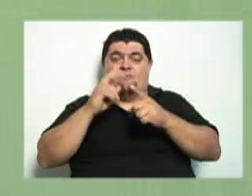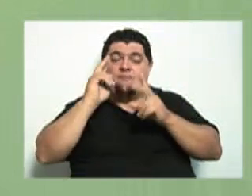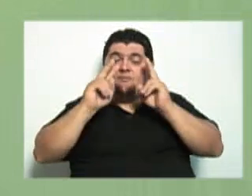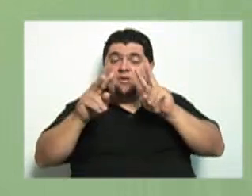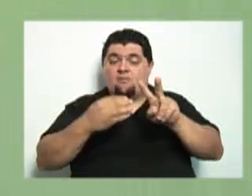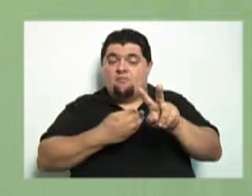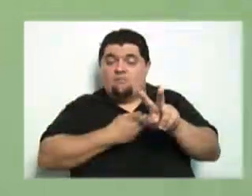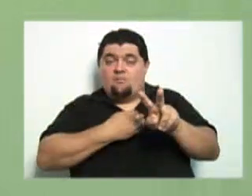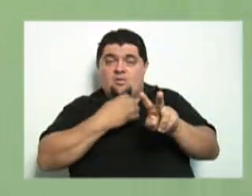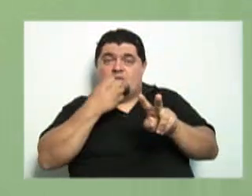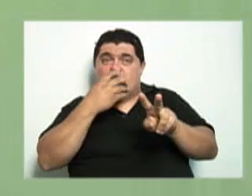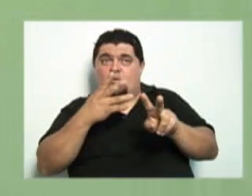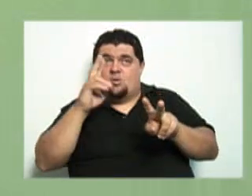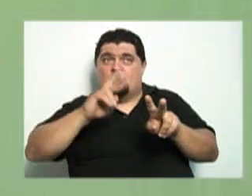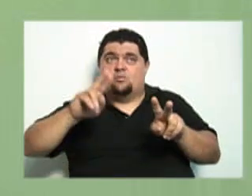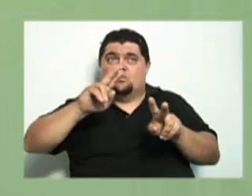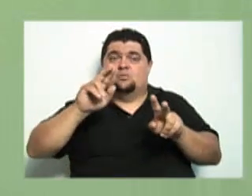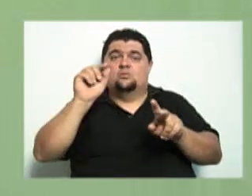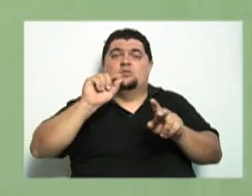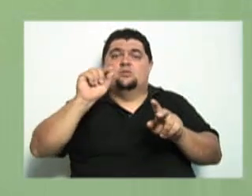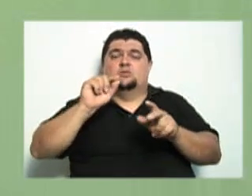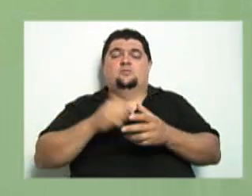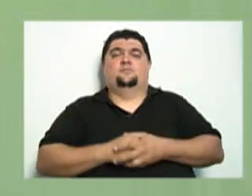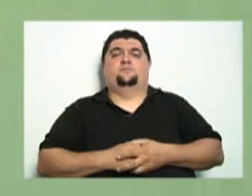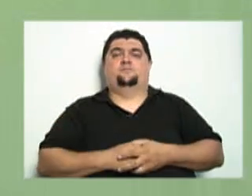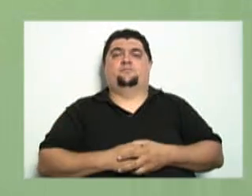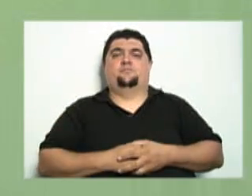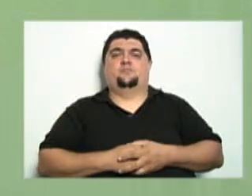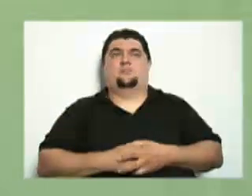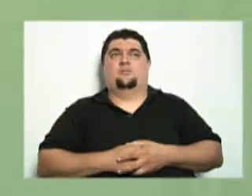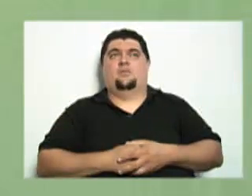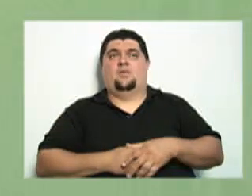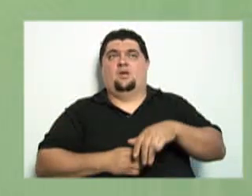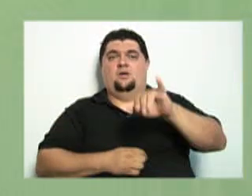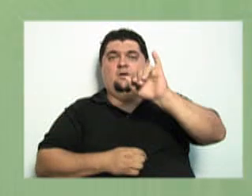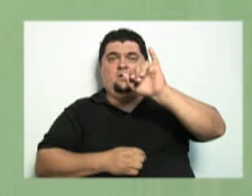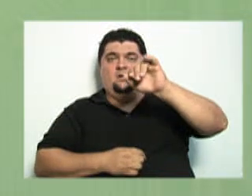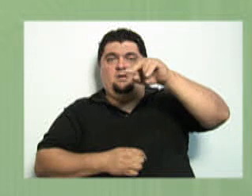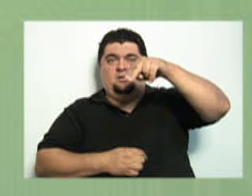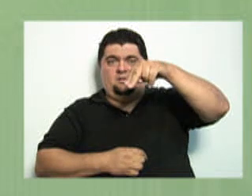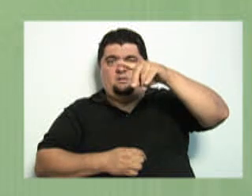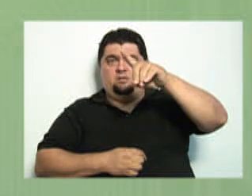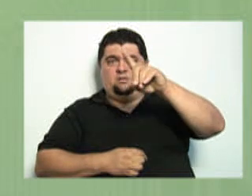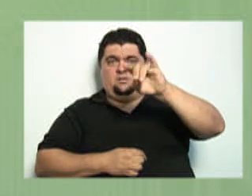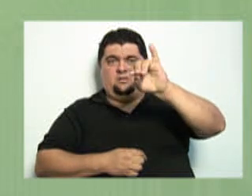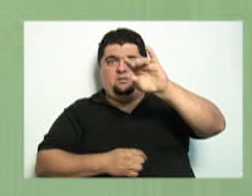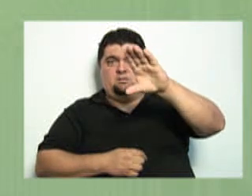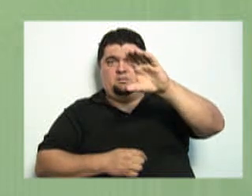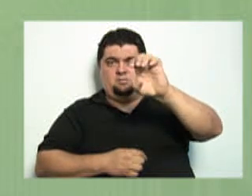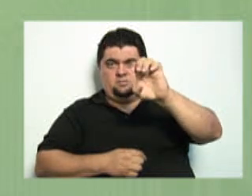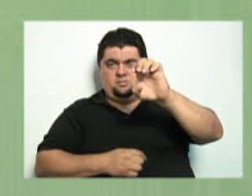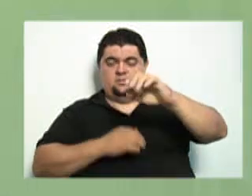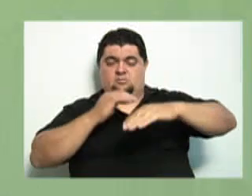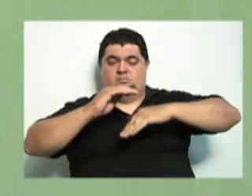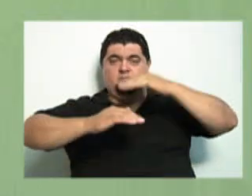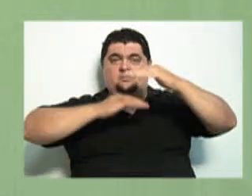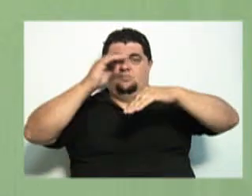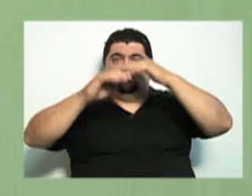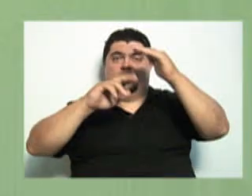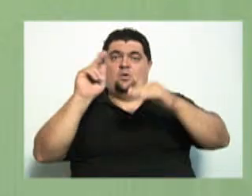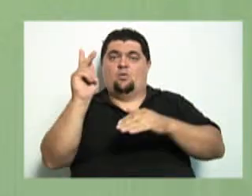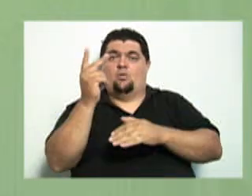vida, nós utilizamos um índice chamado Índice de Desenvolvimento Humano. Talvez você já tenha ouvido falar